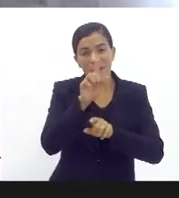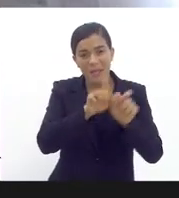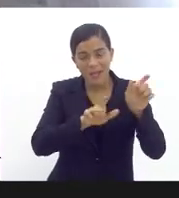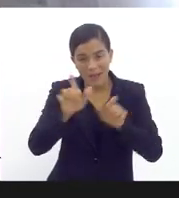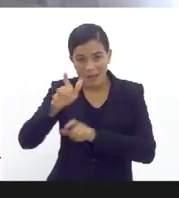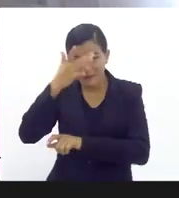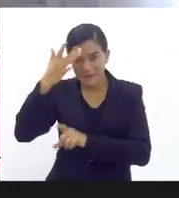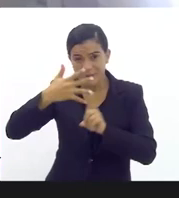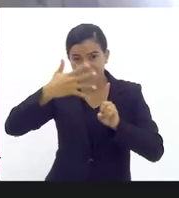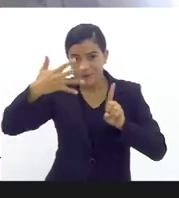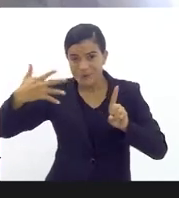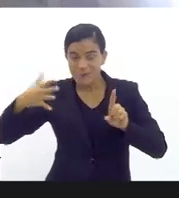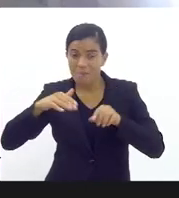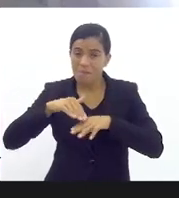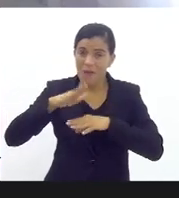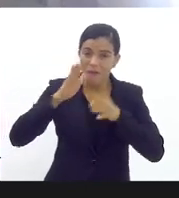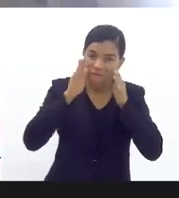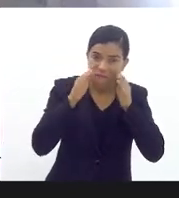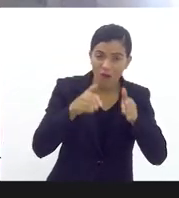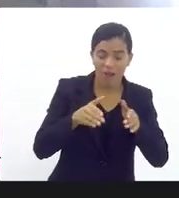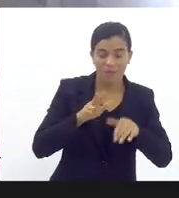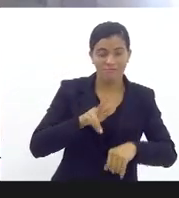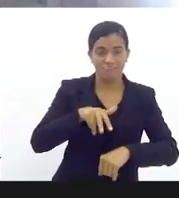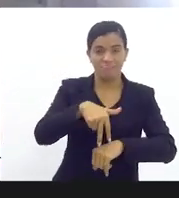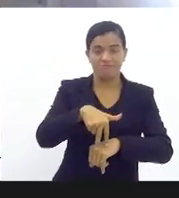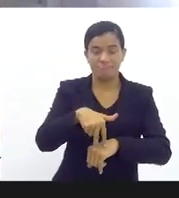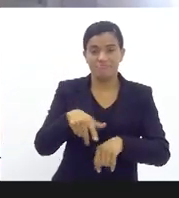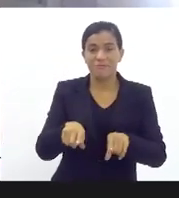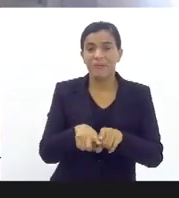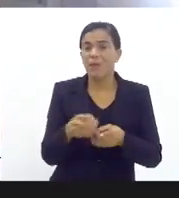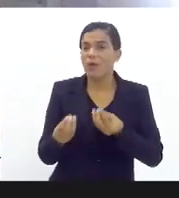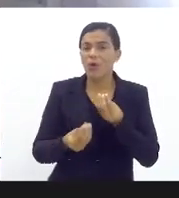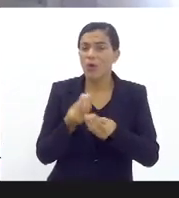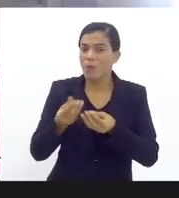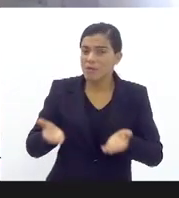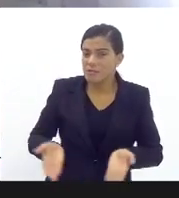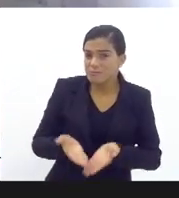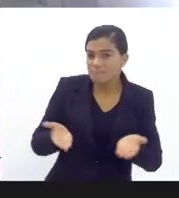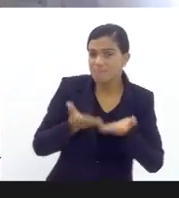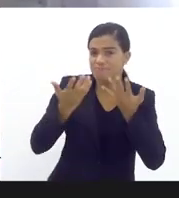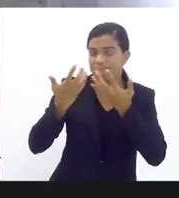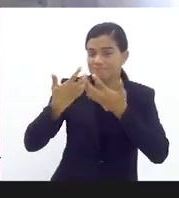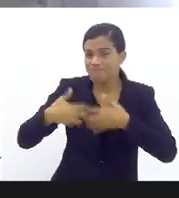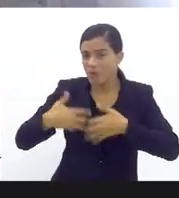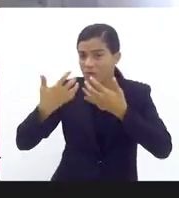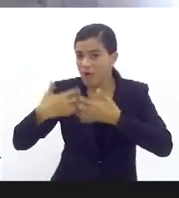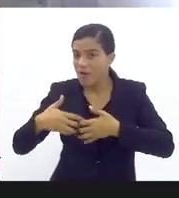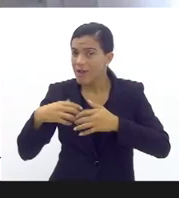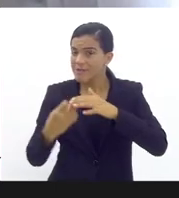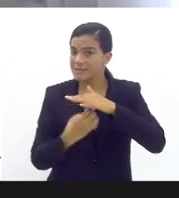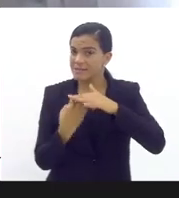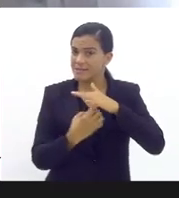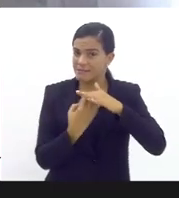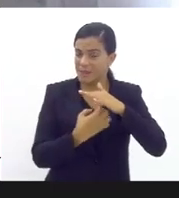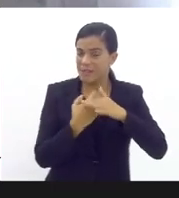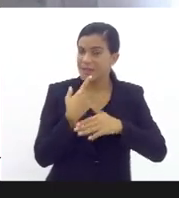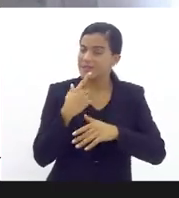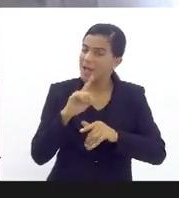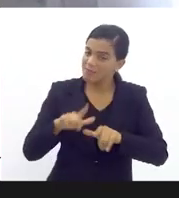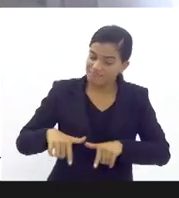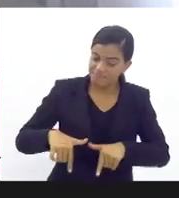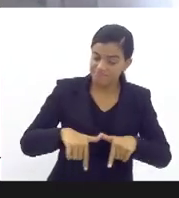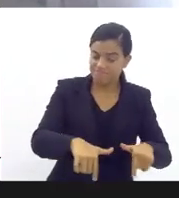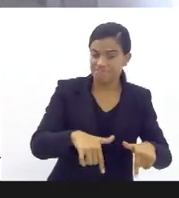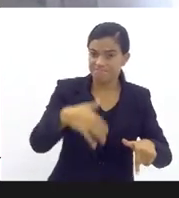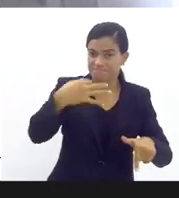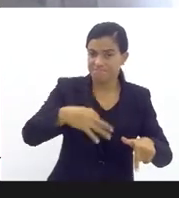LGBT mais são muito colocadas nesse lugar, né? E também como que a gente provoca as empresas a realmente agirem de forma intencional